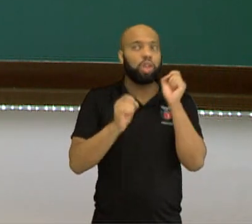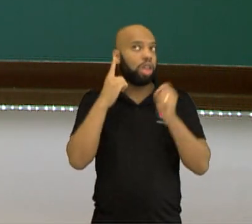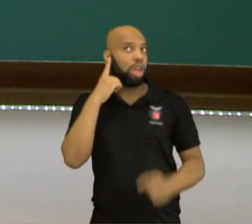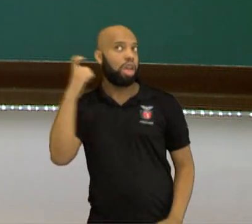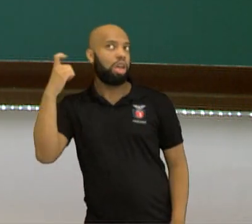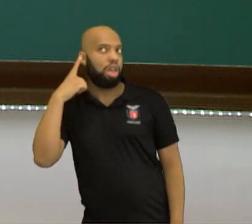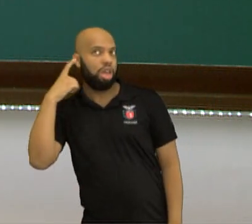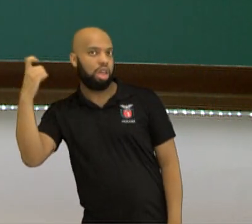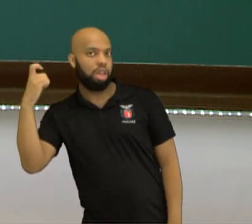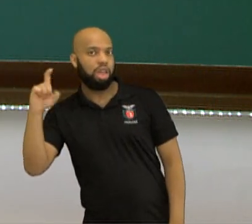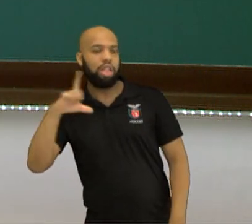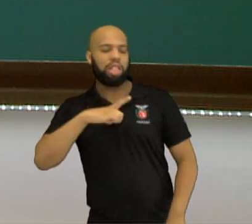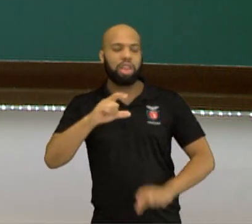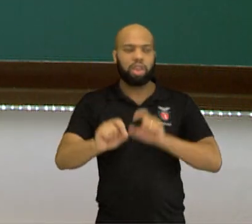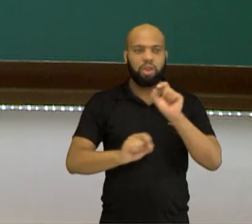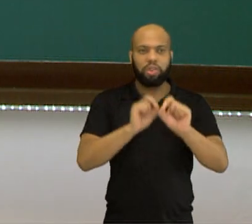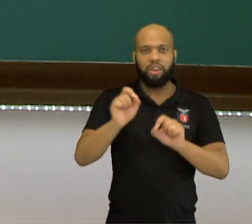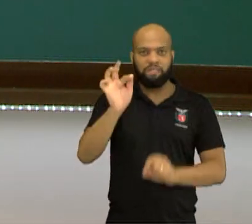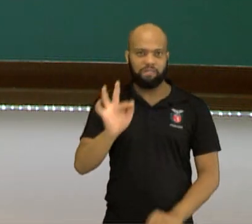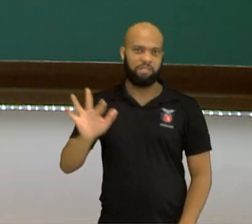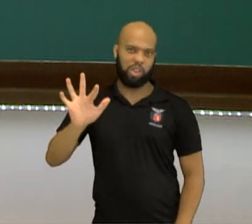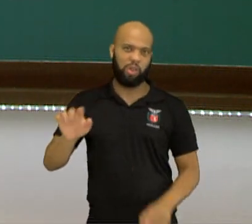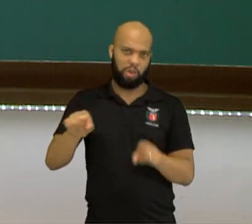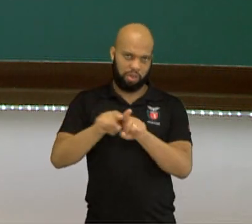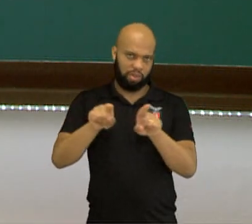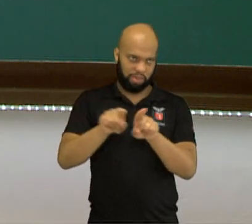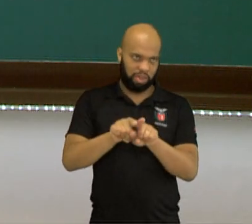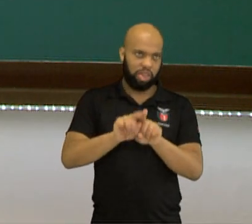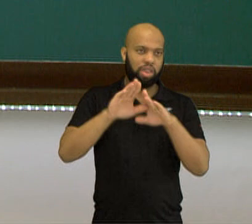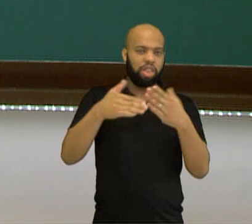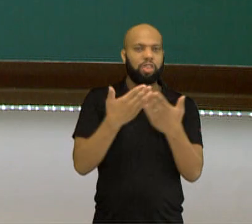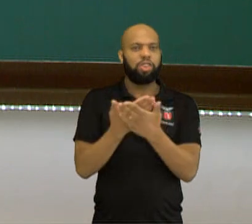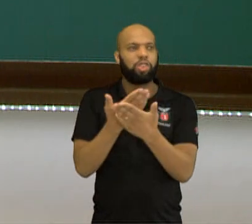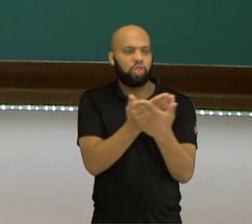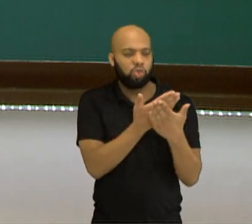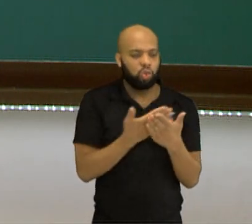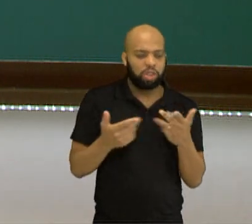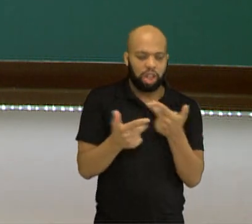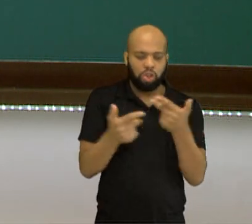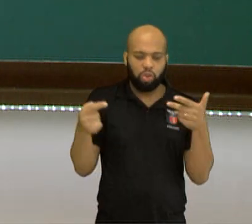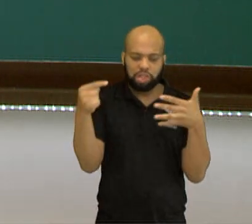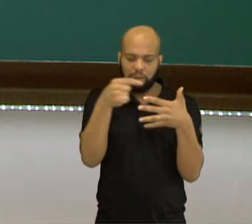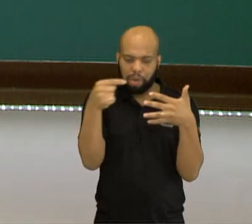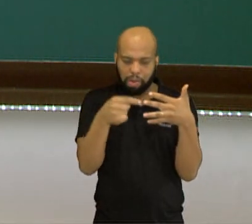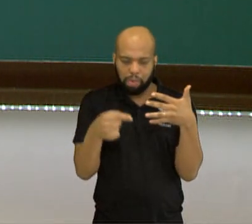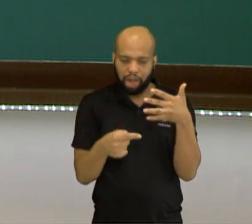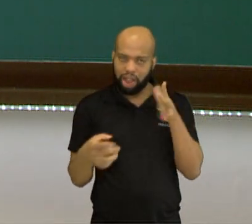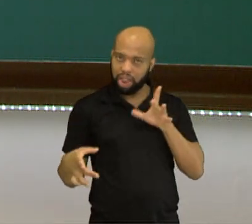os seus efeitos. Então, ele estuda os efeitos do som.